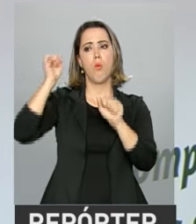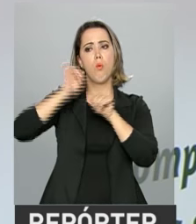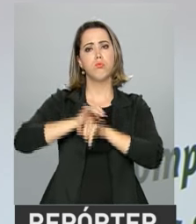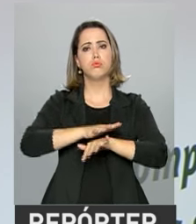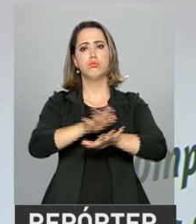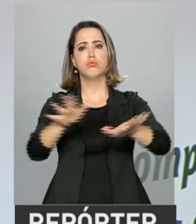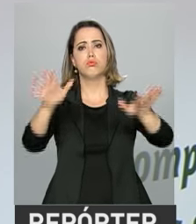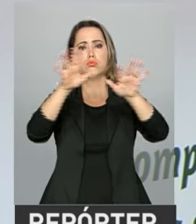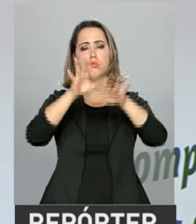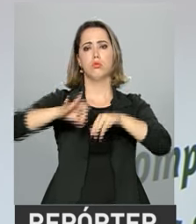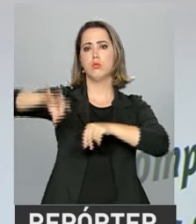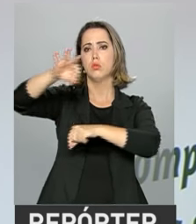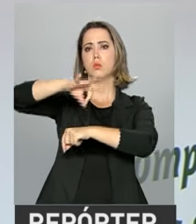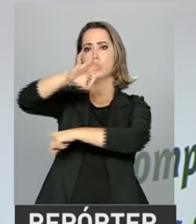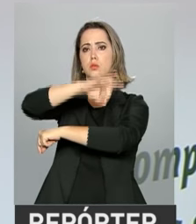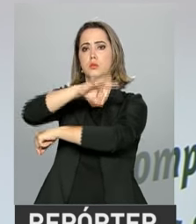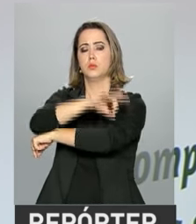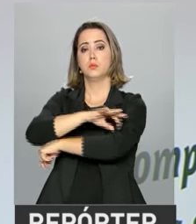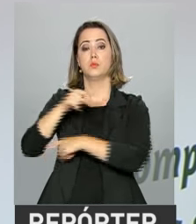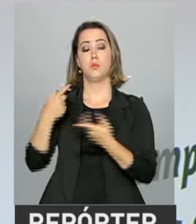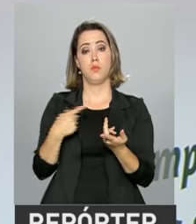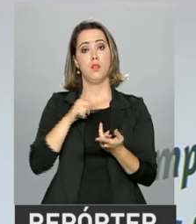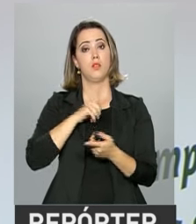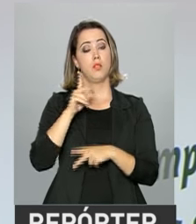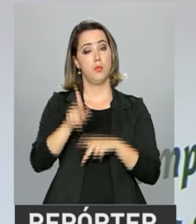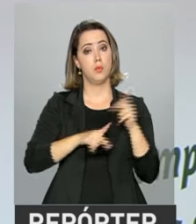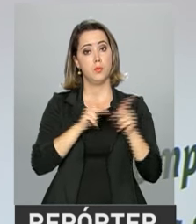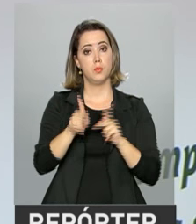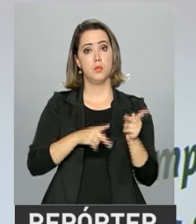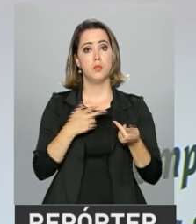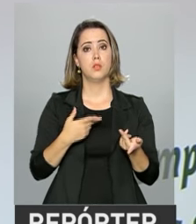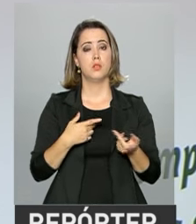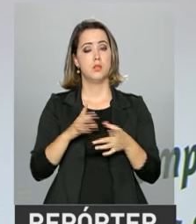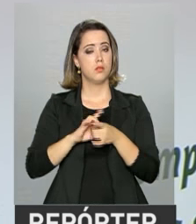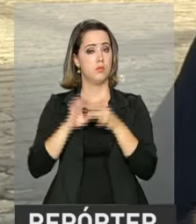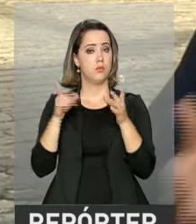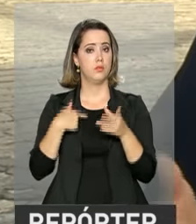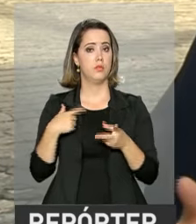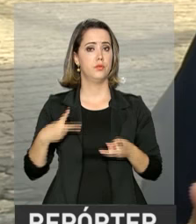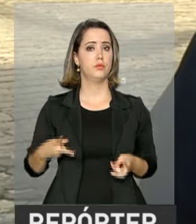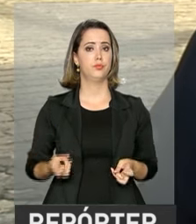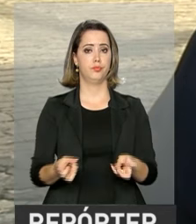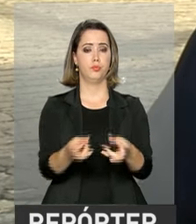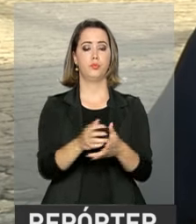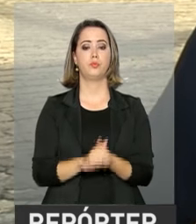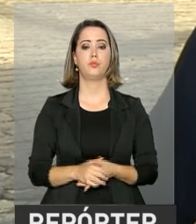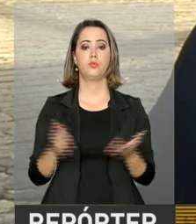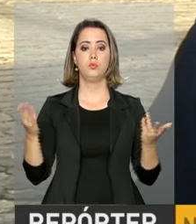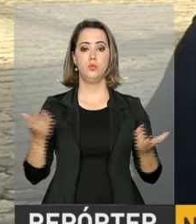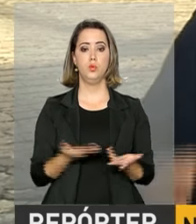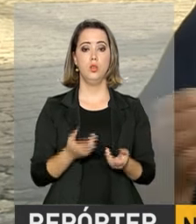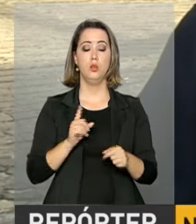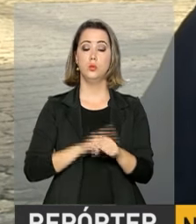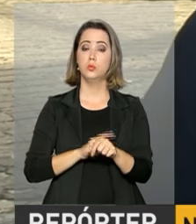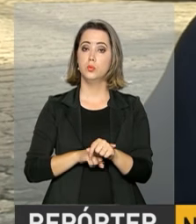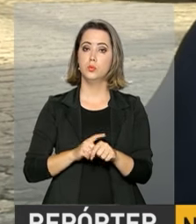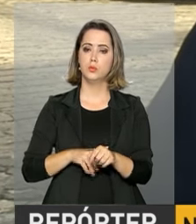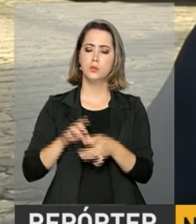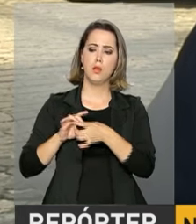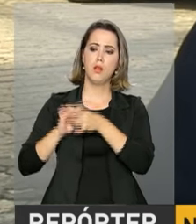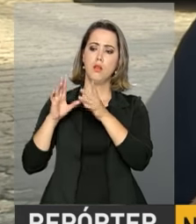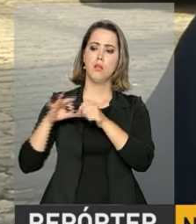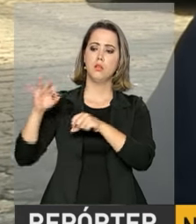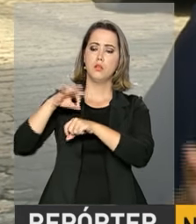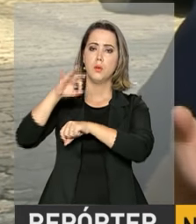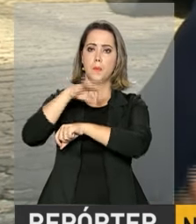natureza, a gente vai ter uma população de mosquitos que vão estar imunes aos vírus. Esse é o momento em que a equipe faz a liberação dos